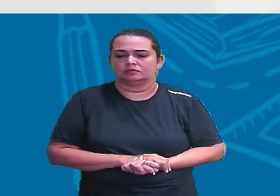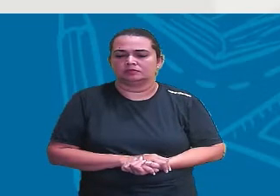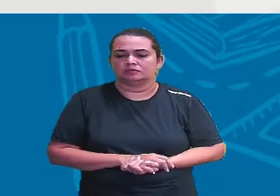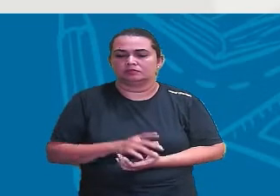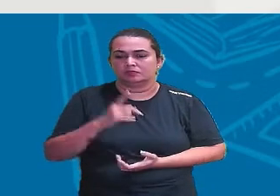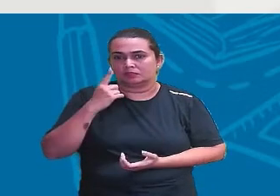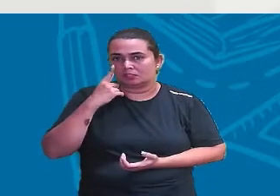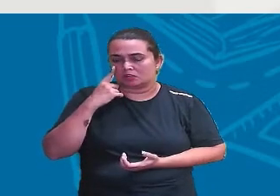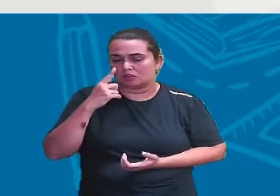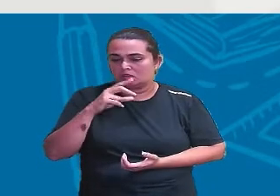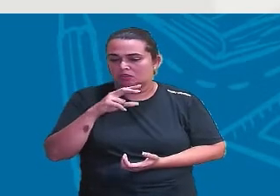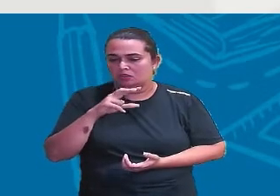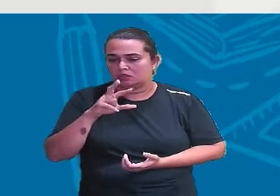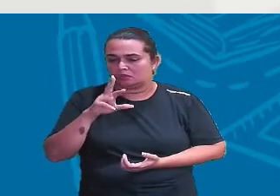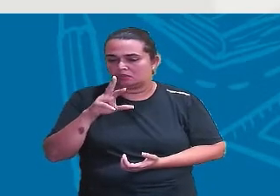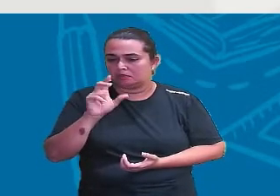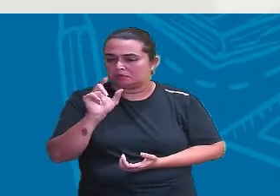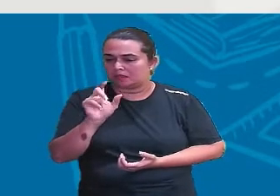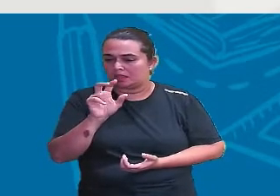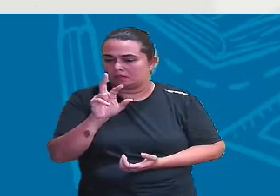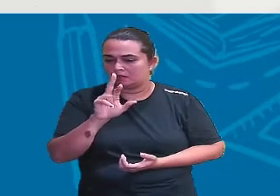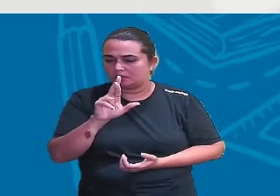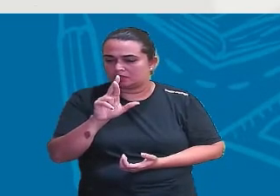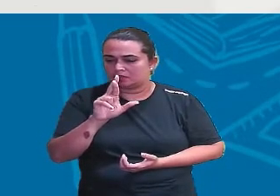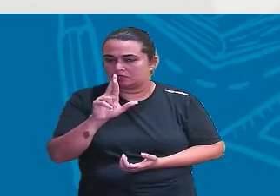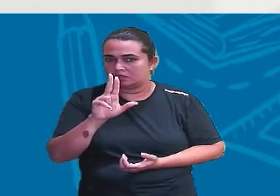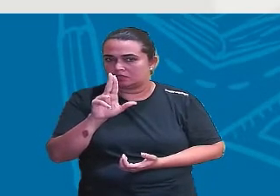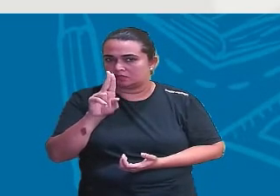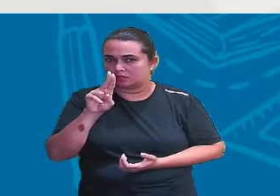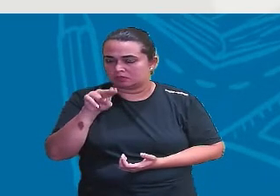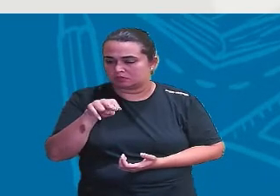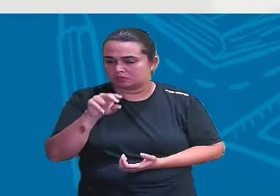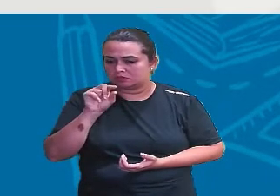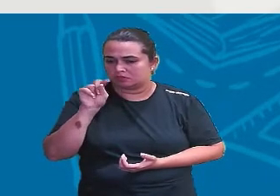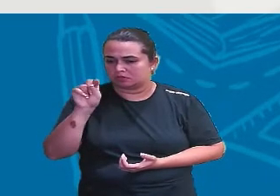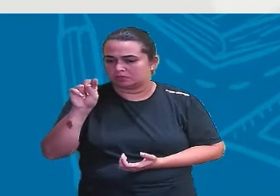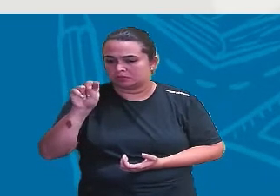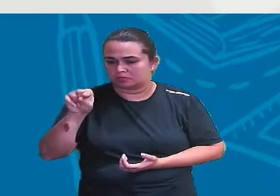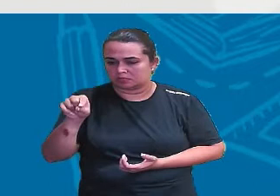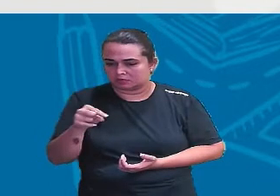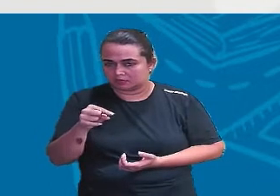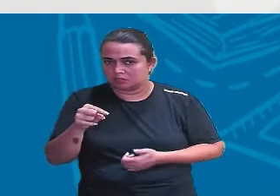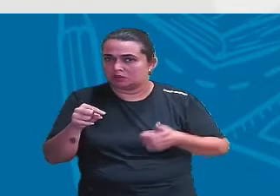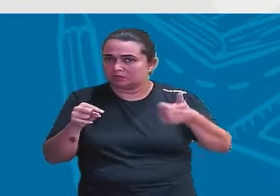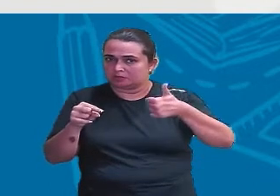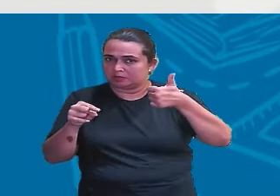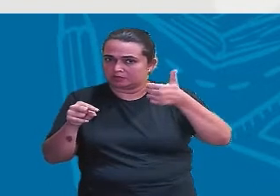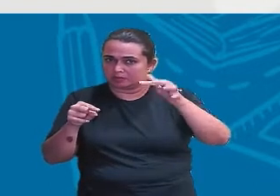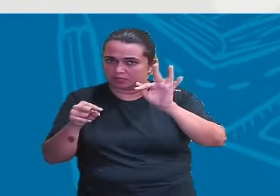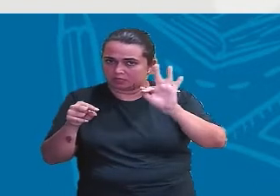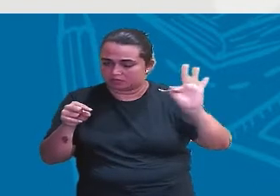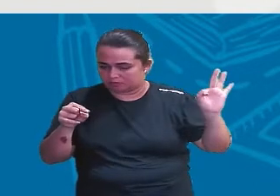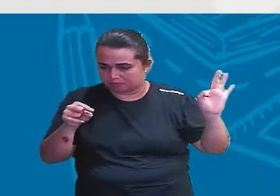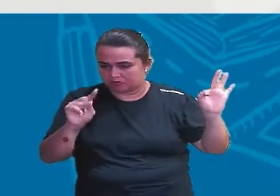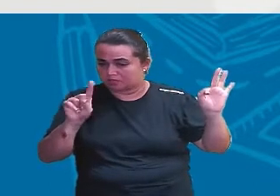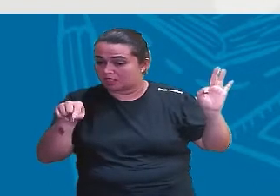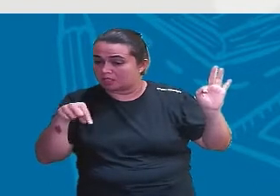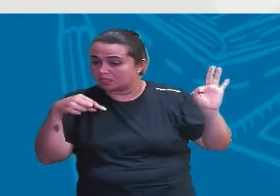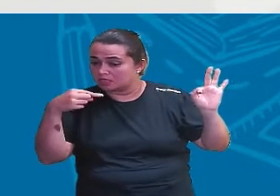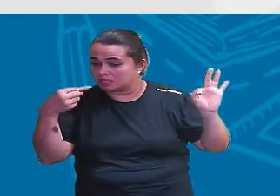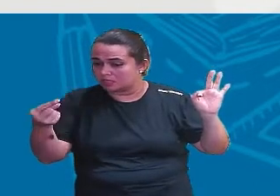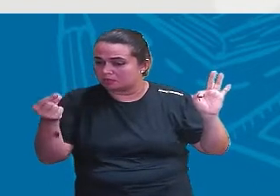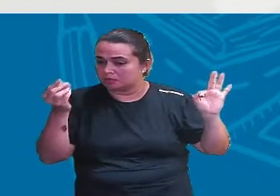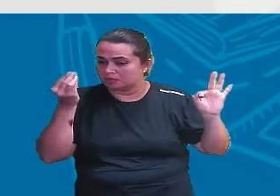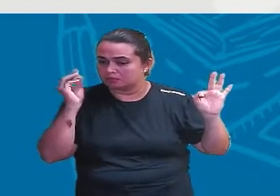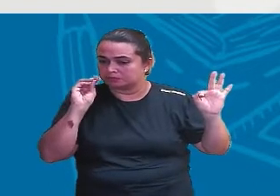Olha o ponto e vírgula aí, gente. A primeira frase, a primeira oração já terminou, mas aí eu vou completar. Então, eu vou completar com quem? Um